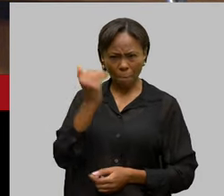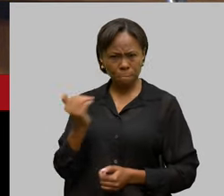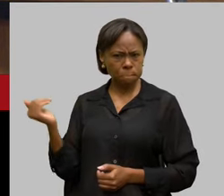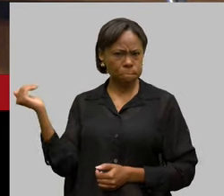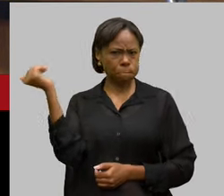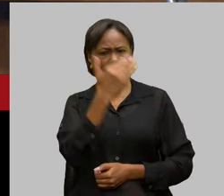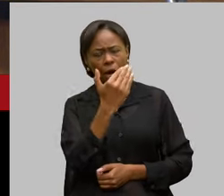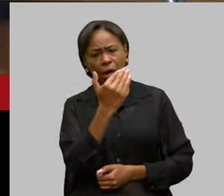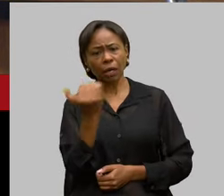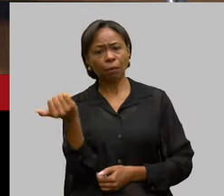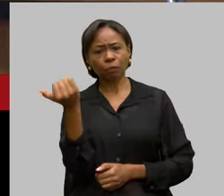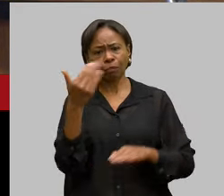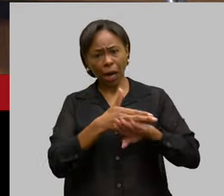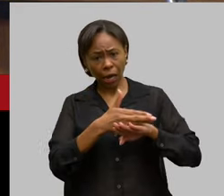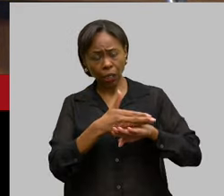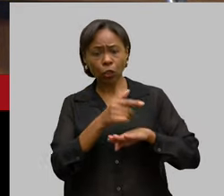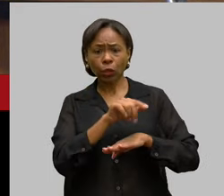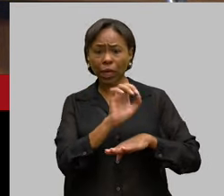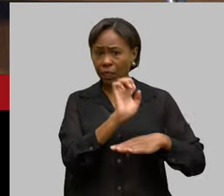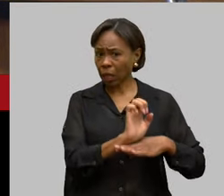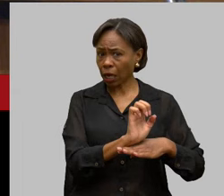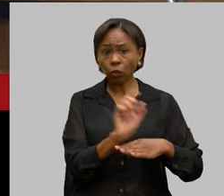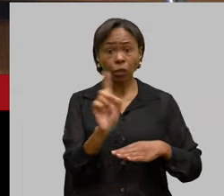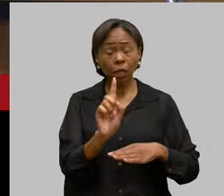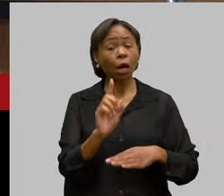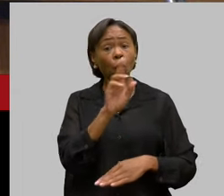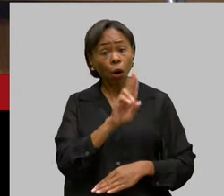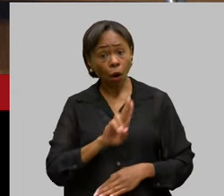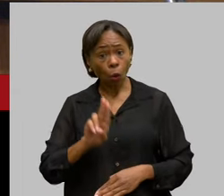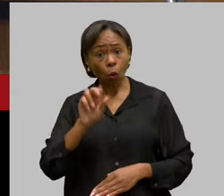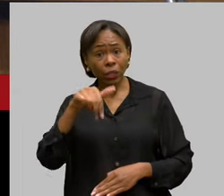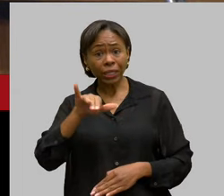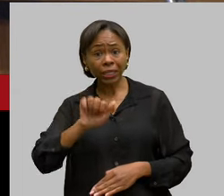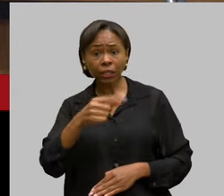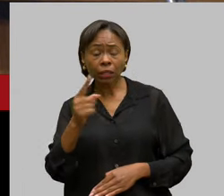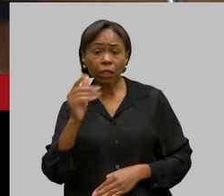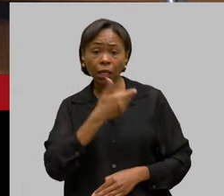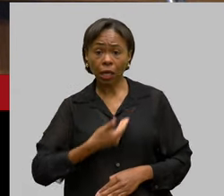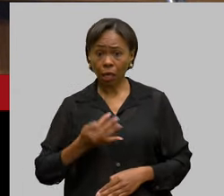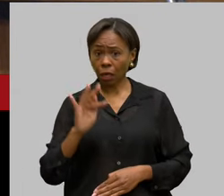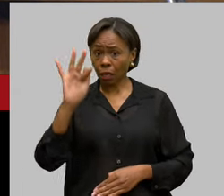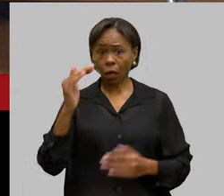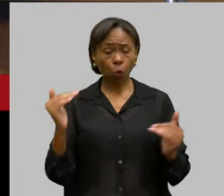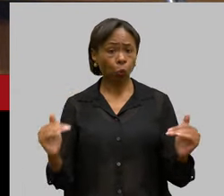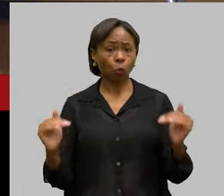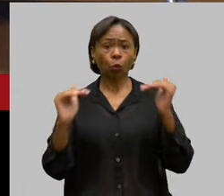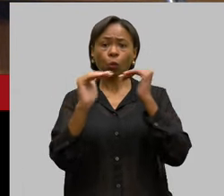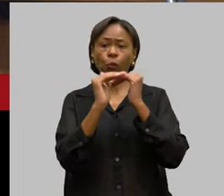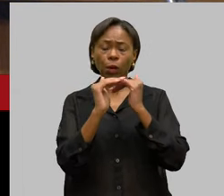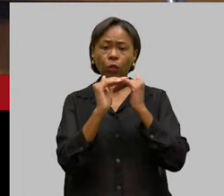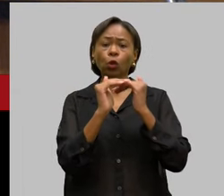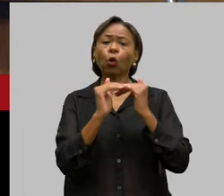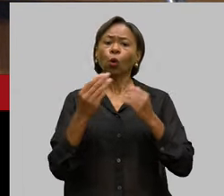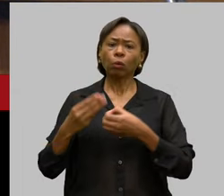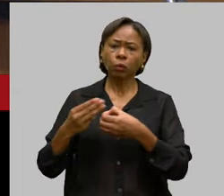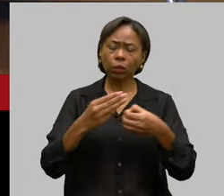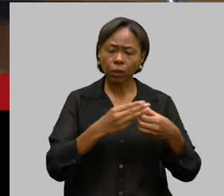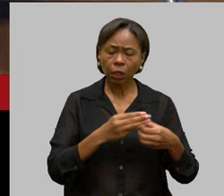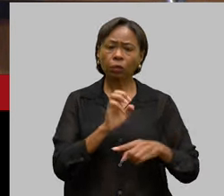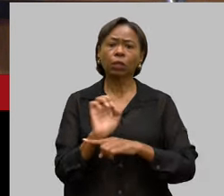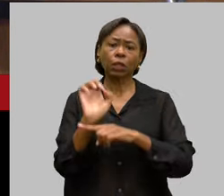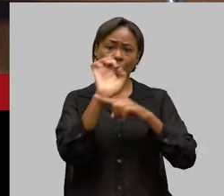criatura tanto quanto os estados e municípios e nasceram no mesmo conserto federativo a partir do momento que nós tivermos um